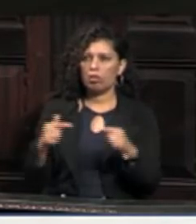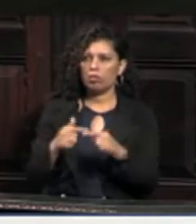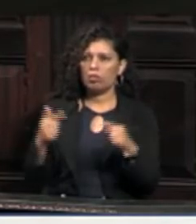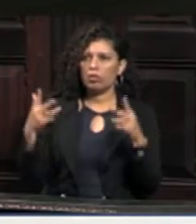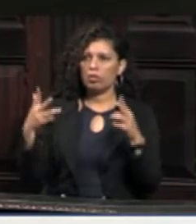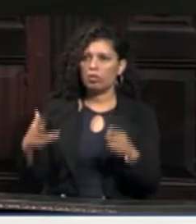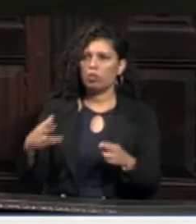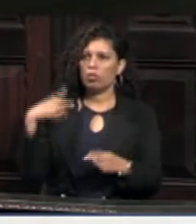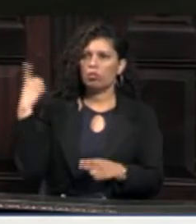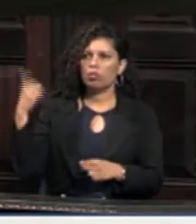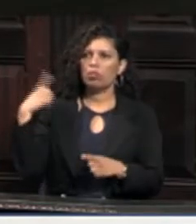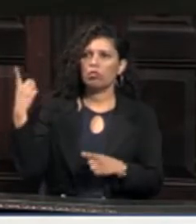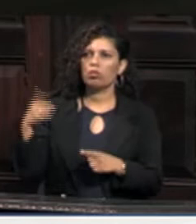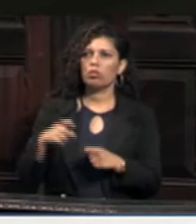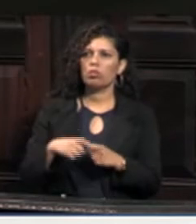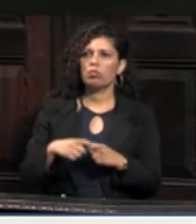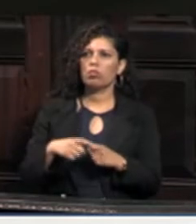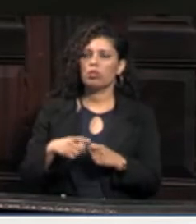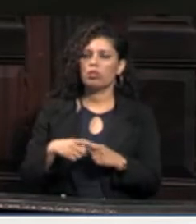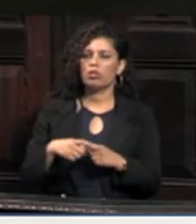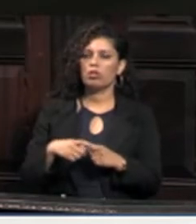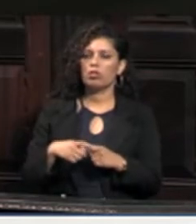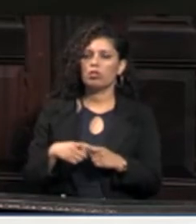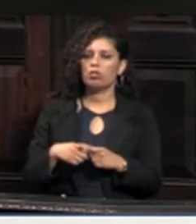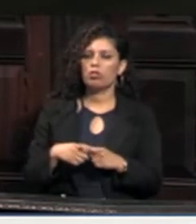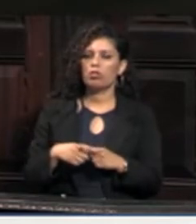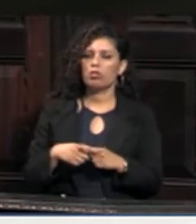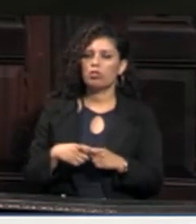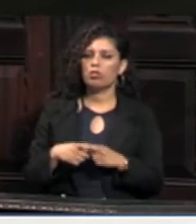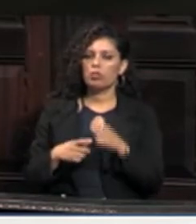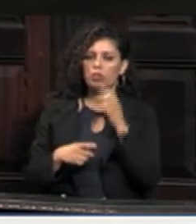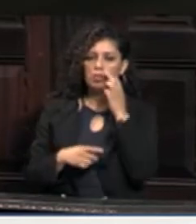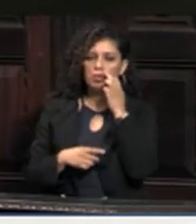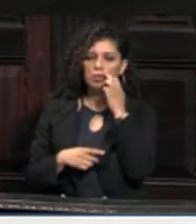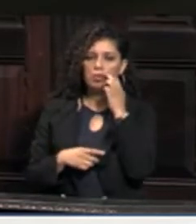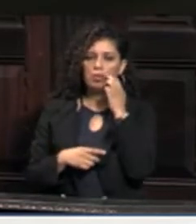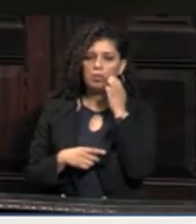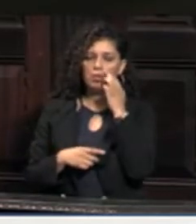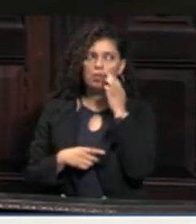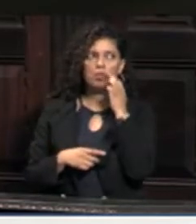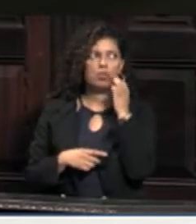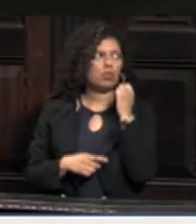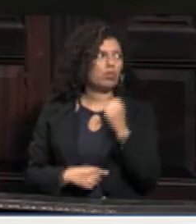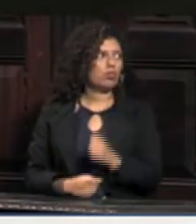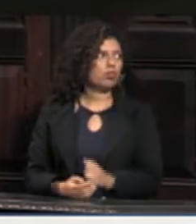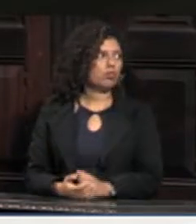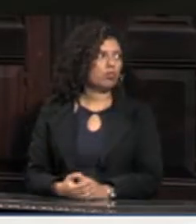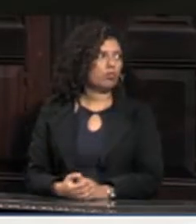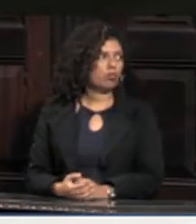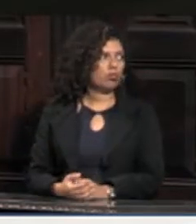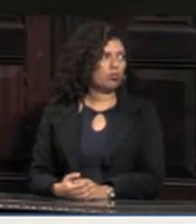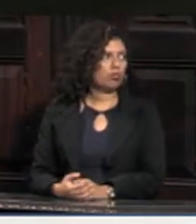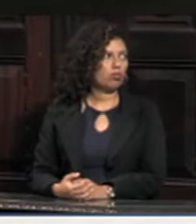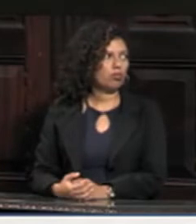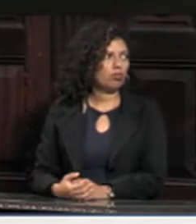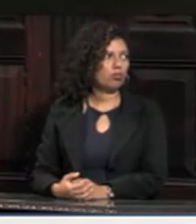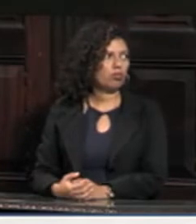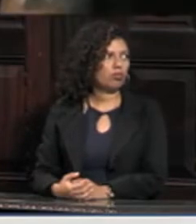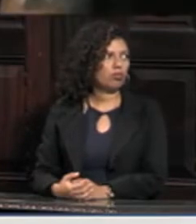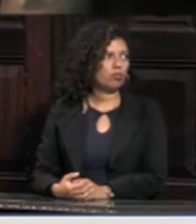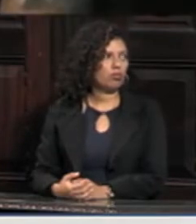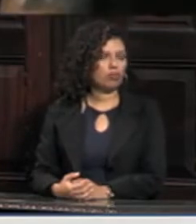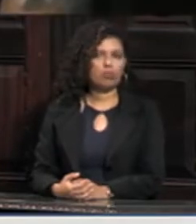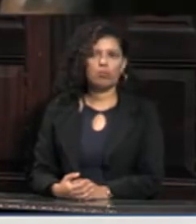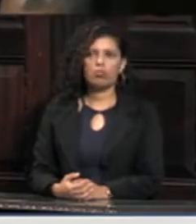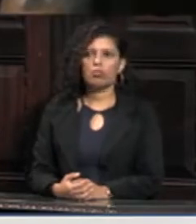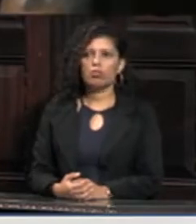o deputado Julianelli, e inclusive para a gente... Nós estamos parecidos à comissão. Na ordem aqui, o deputado